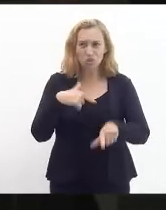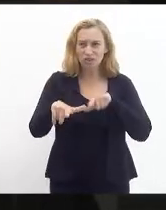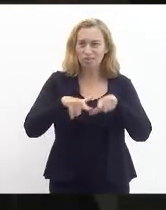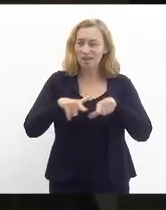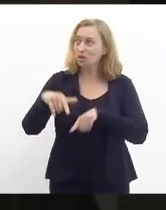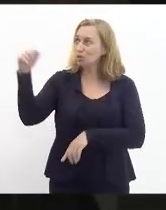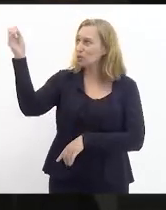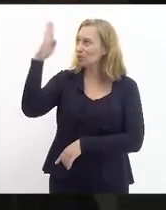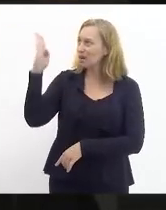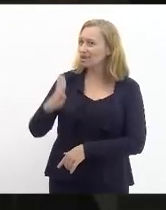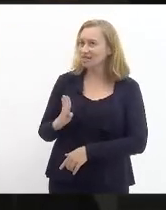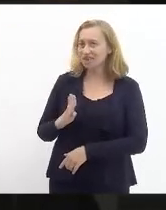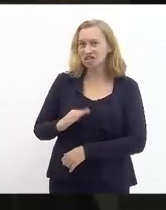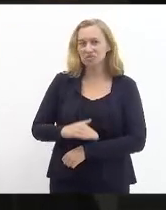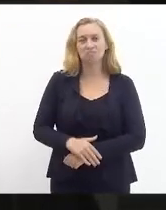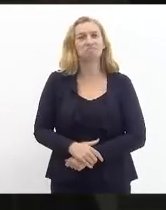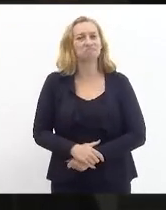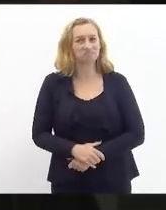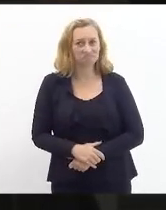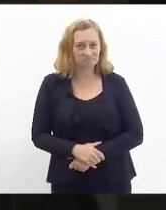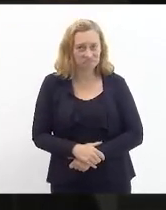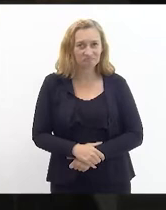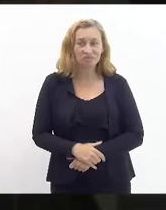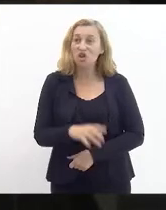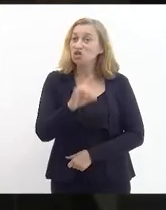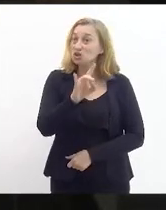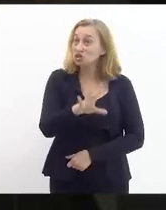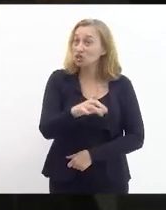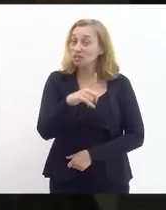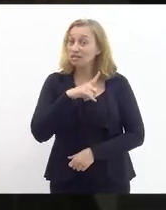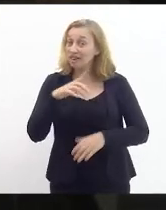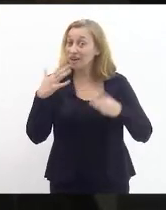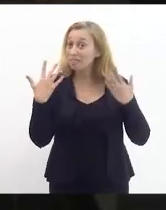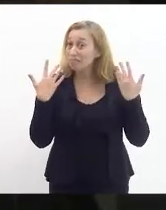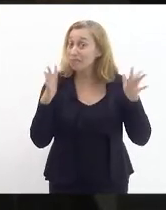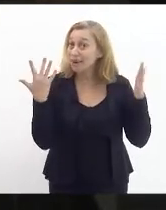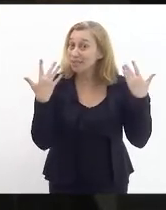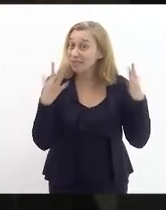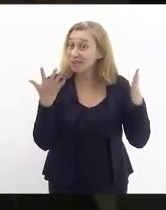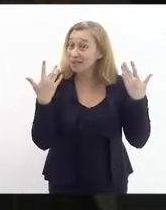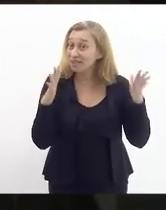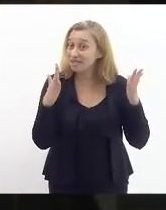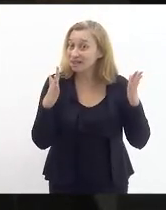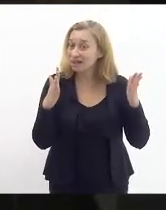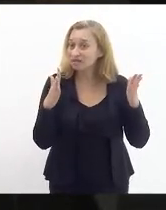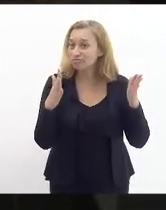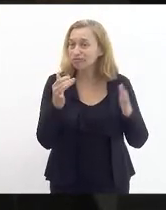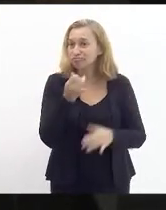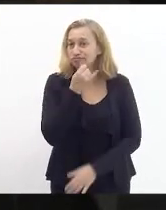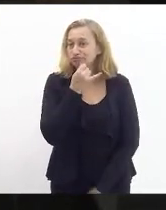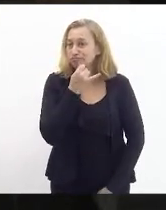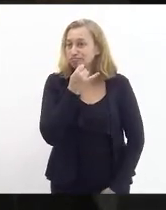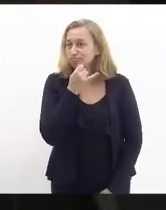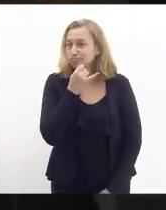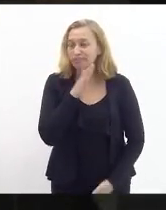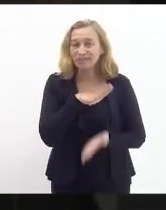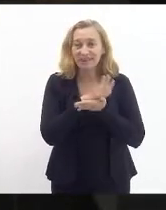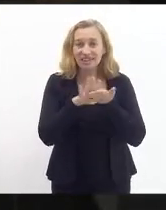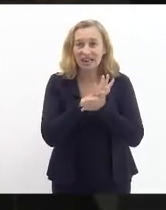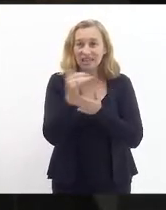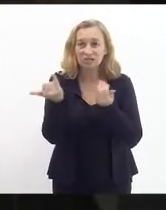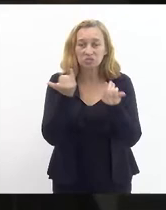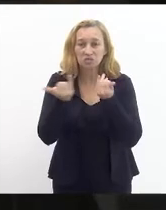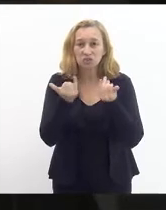brasileiro o que só tem a comemorar tragédia nada de positivo